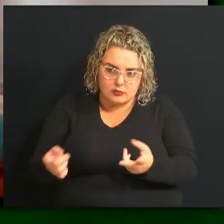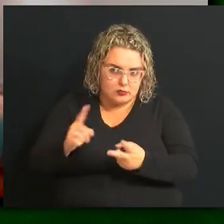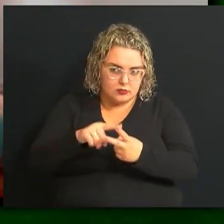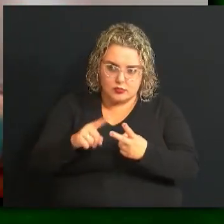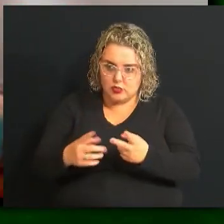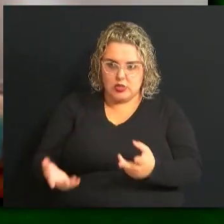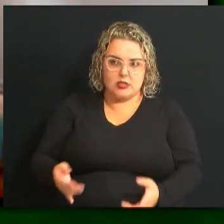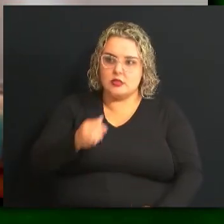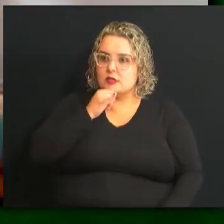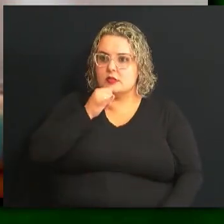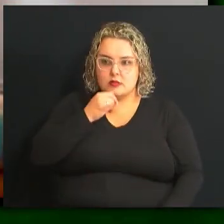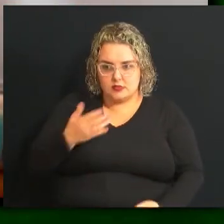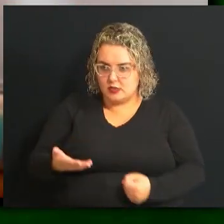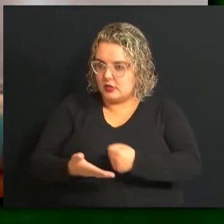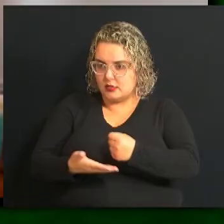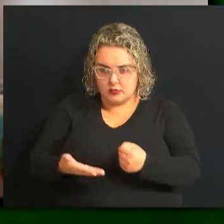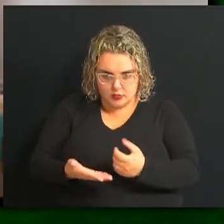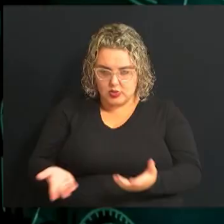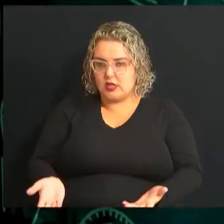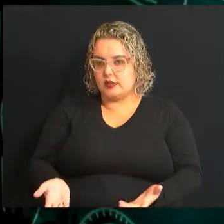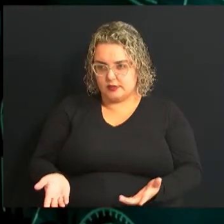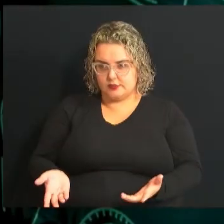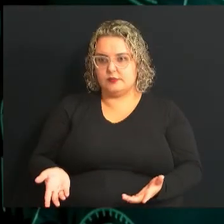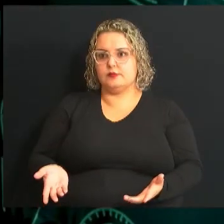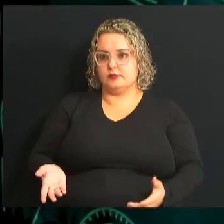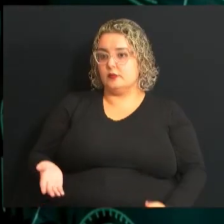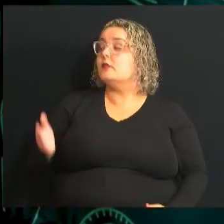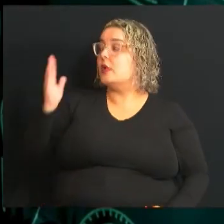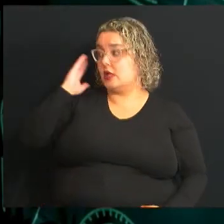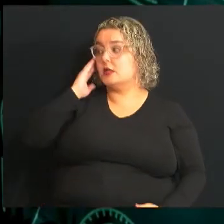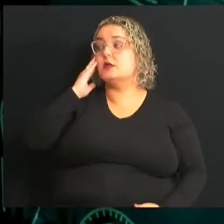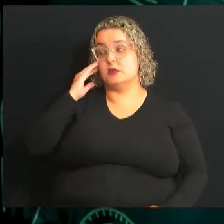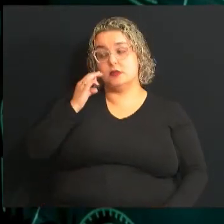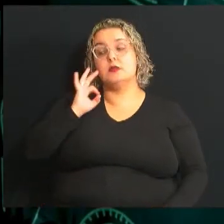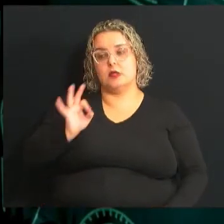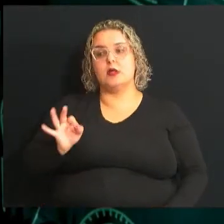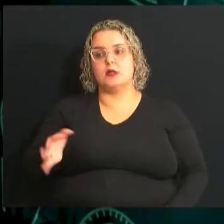dois exemplos muito básicos, né? Não, Lógico, mas quando deu a para gente entender chega lá direitinho.